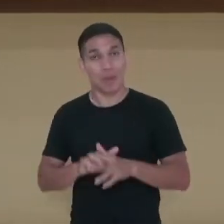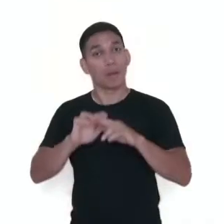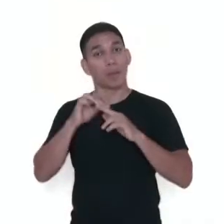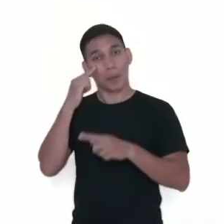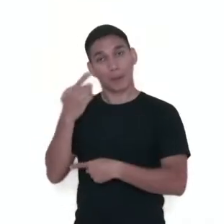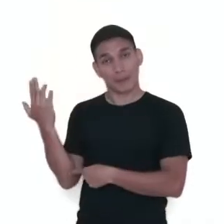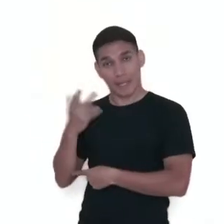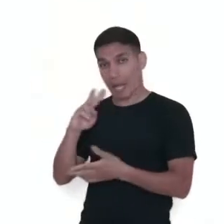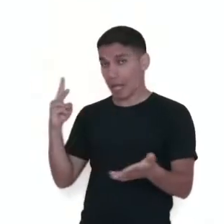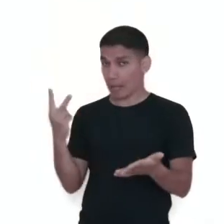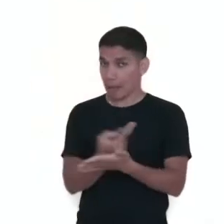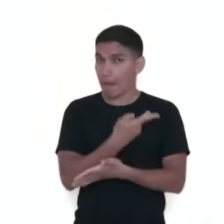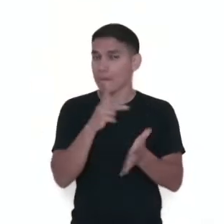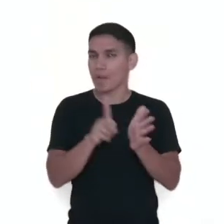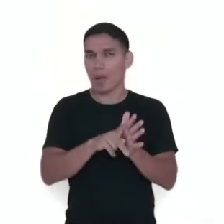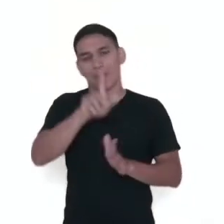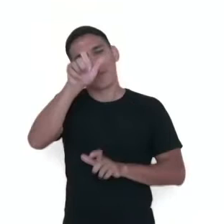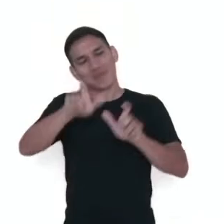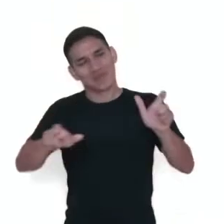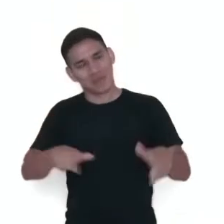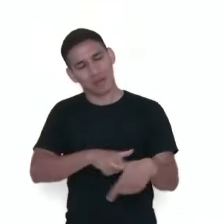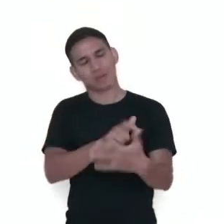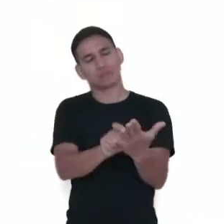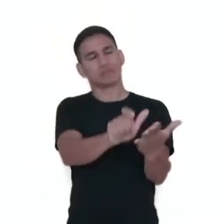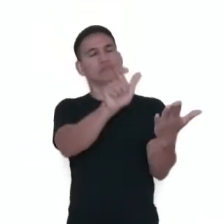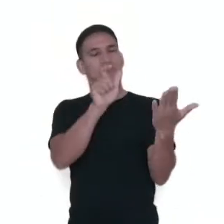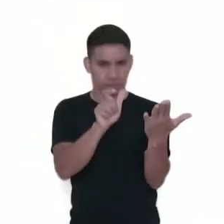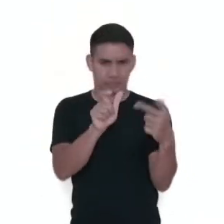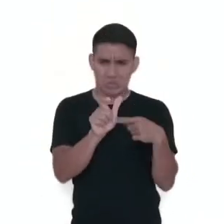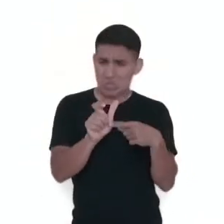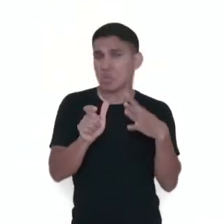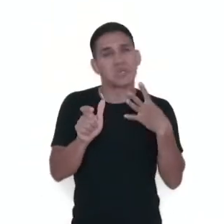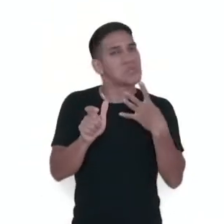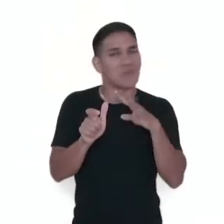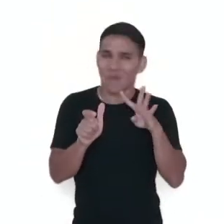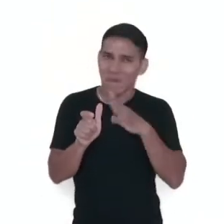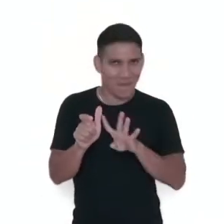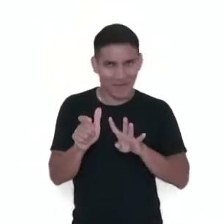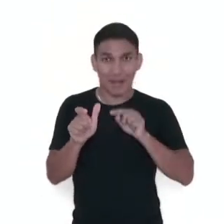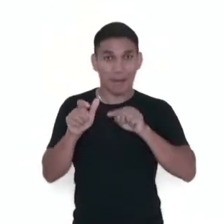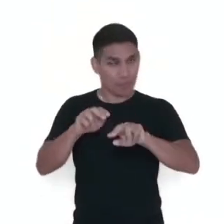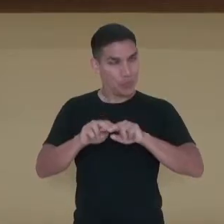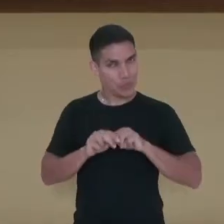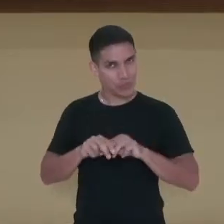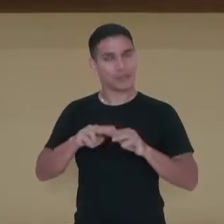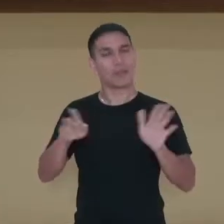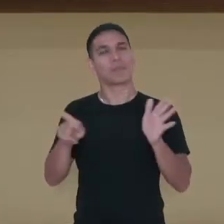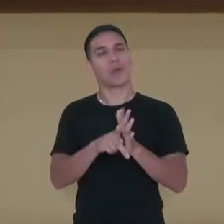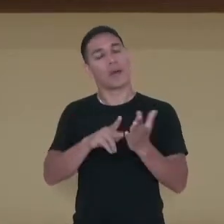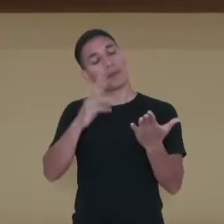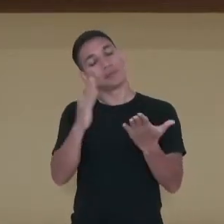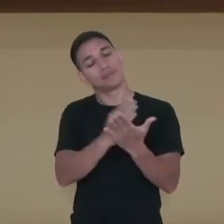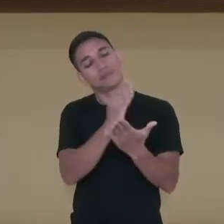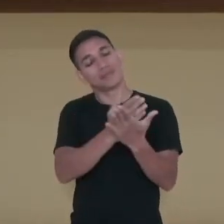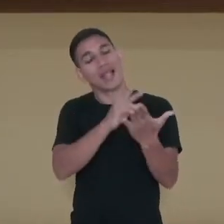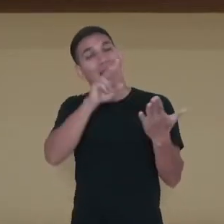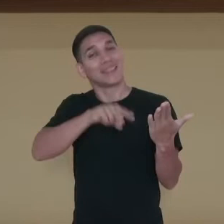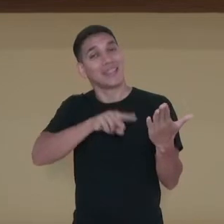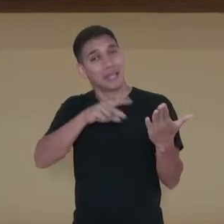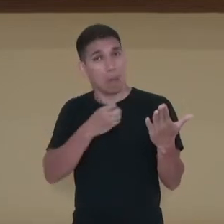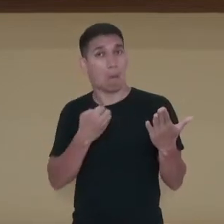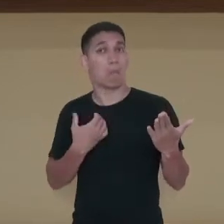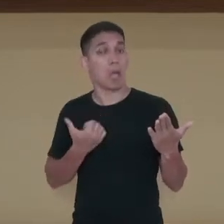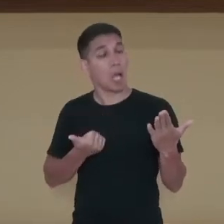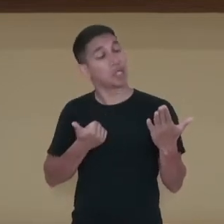Então, o fato de alguém ter encontrado uma palavra desconhecida no meio do livro que estava lendo. Então, estava tudo